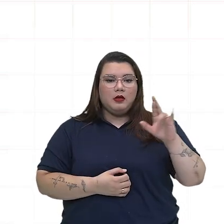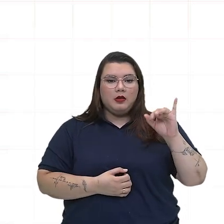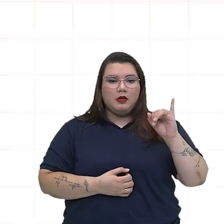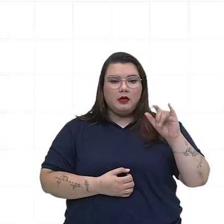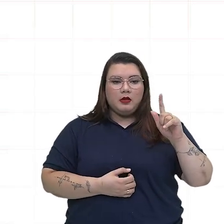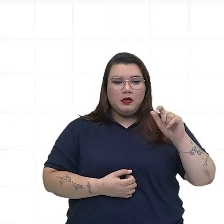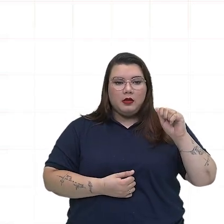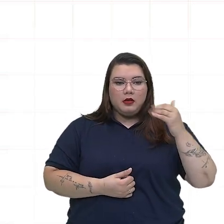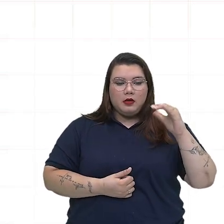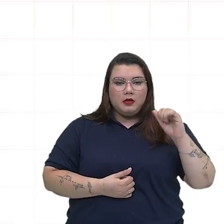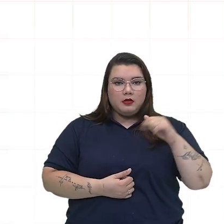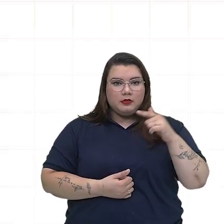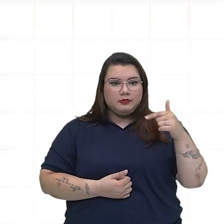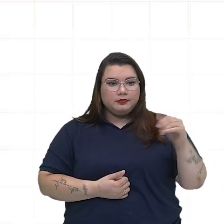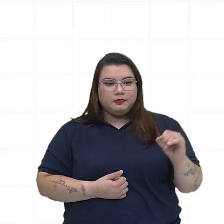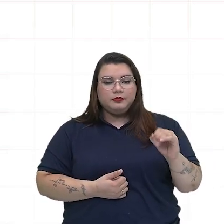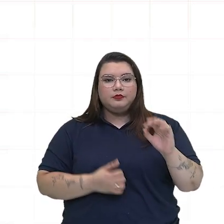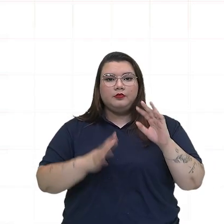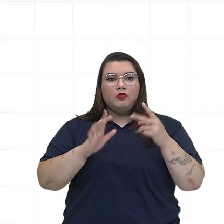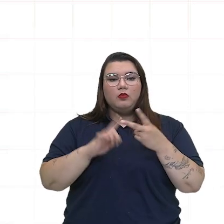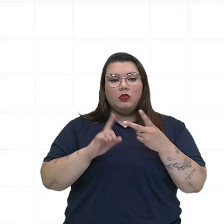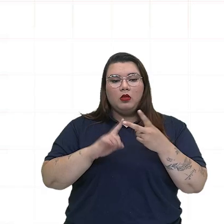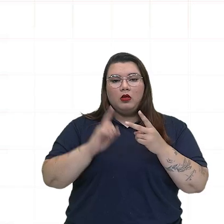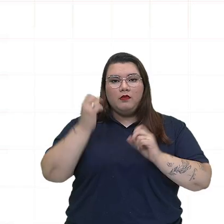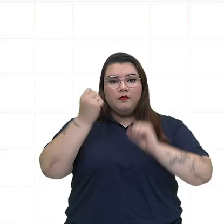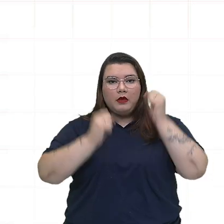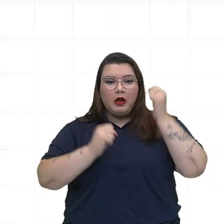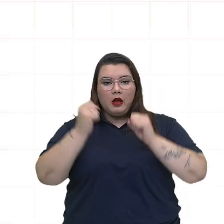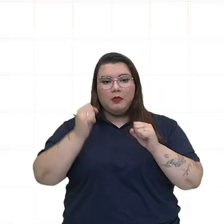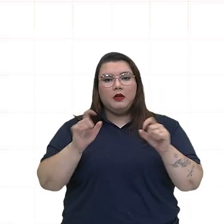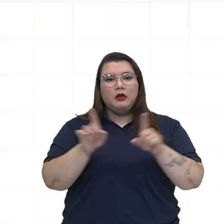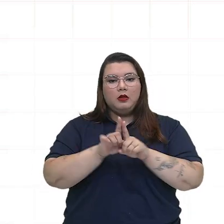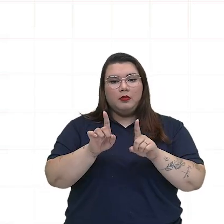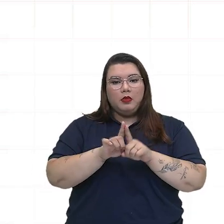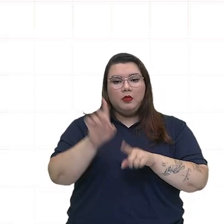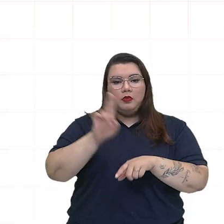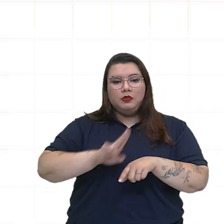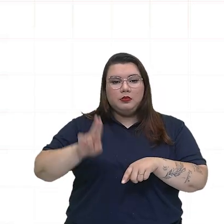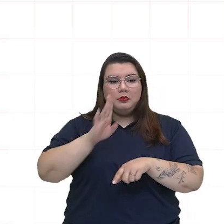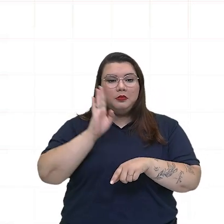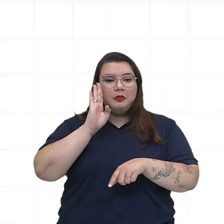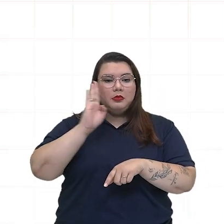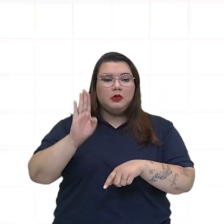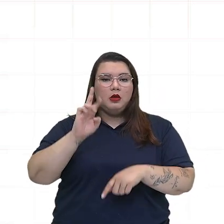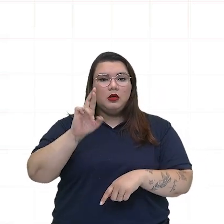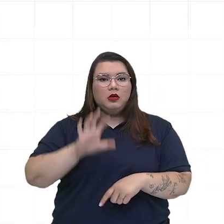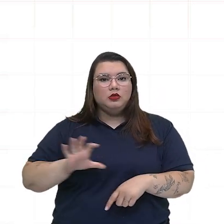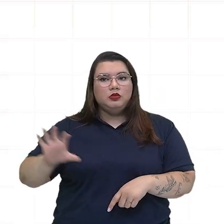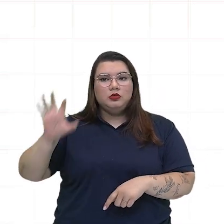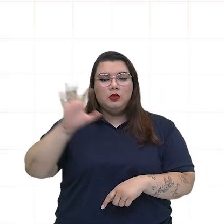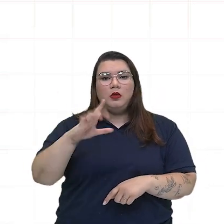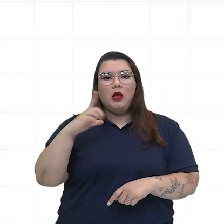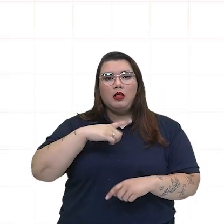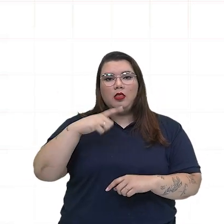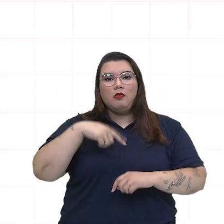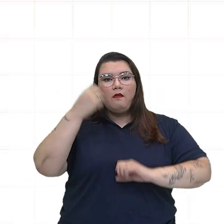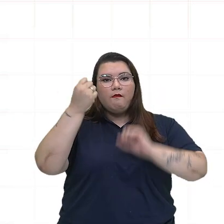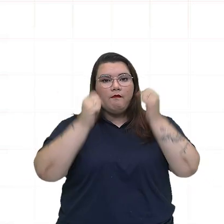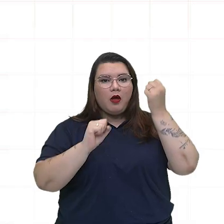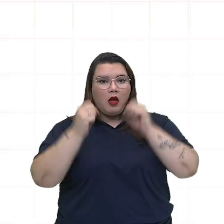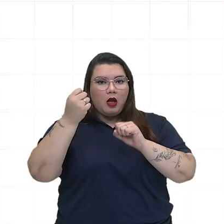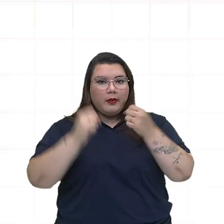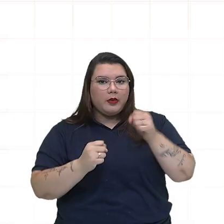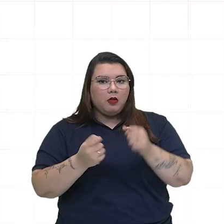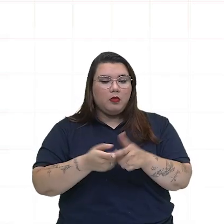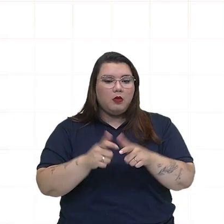também acaba sendo muito utilizado, importante uso, especialmente nessas regiões mais industrializadas, onde a